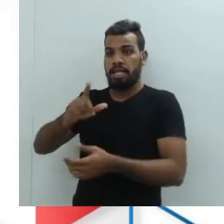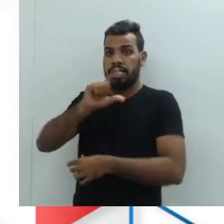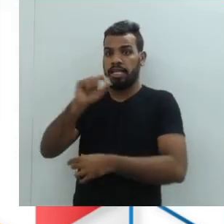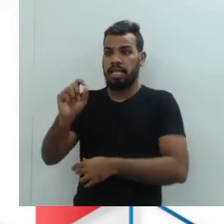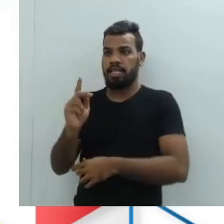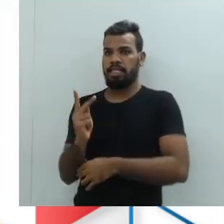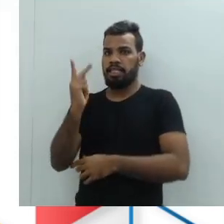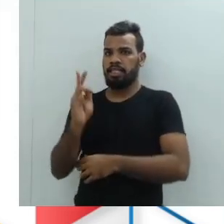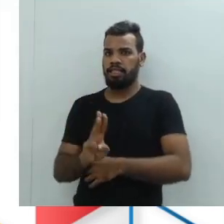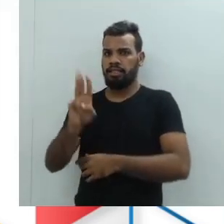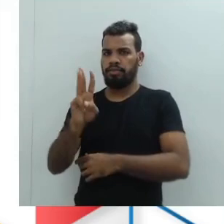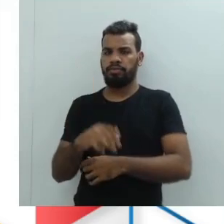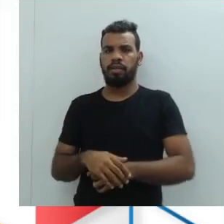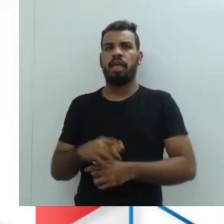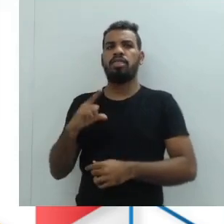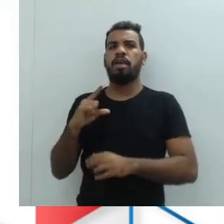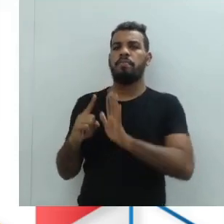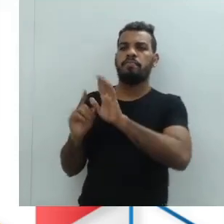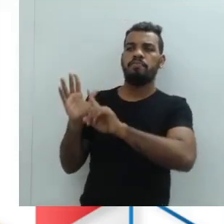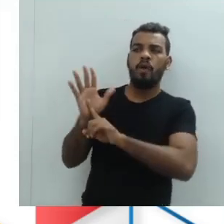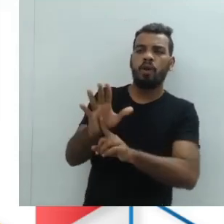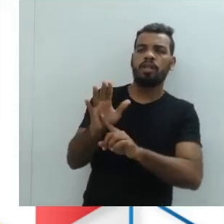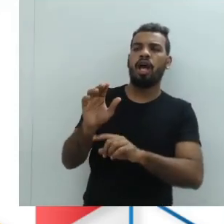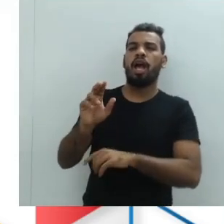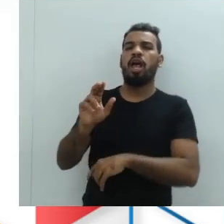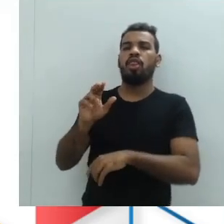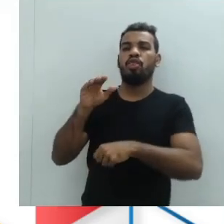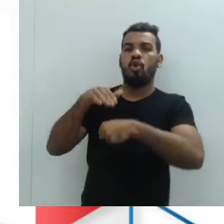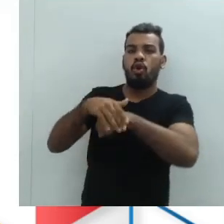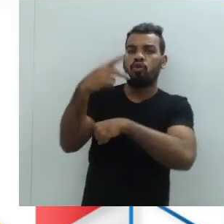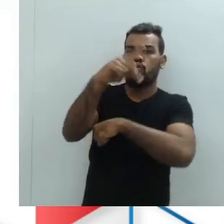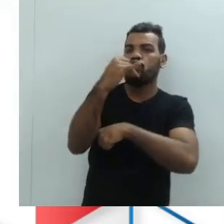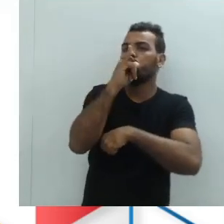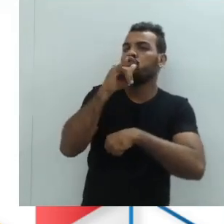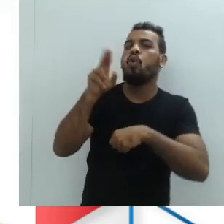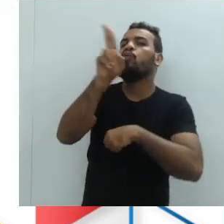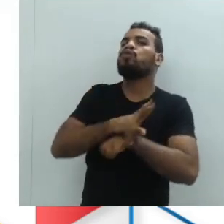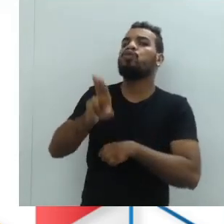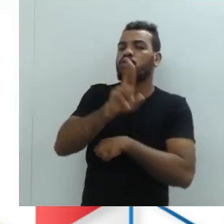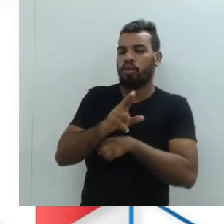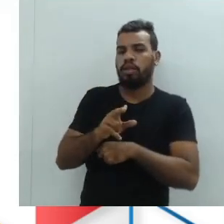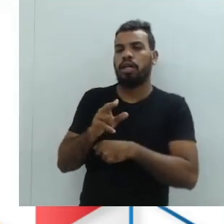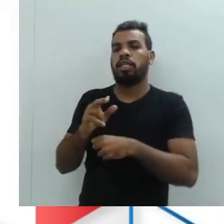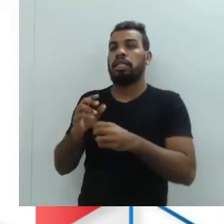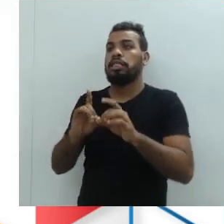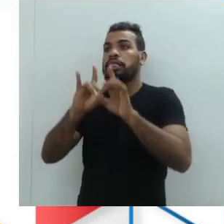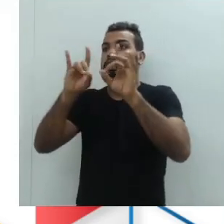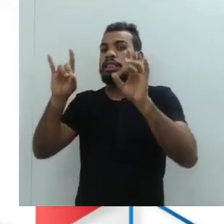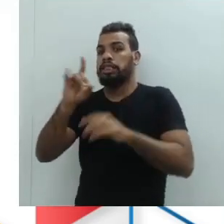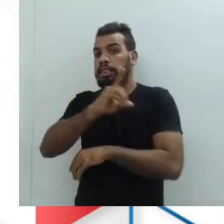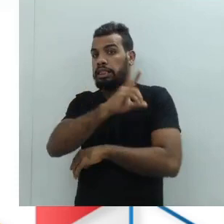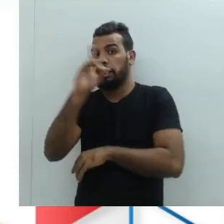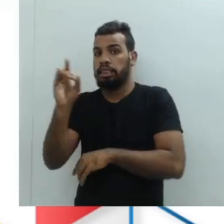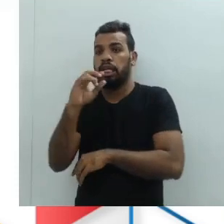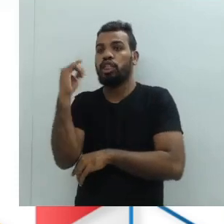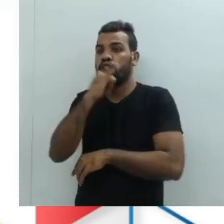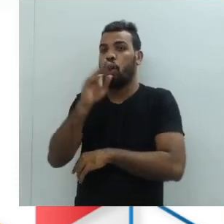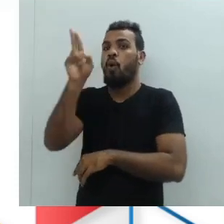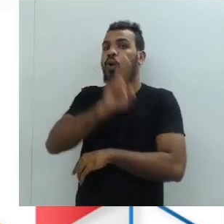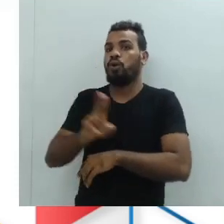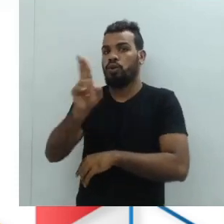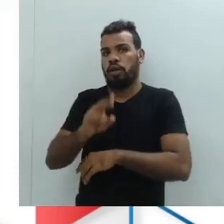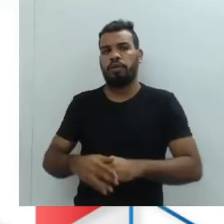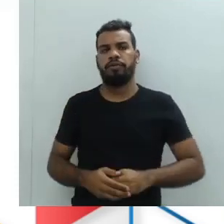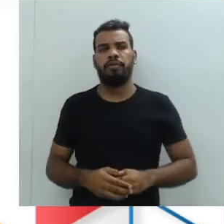dia, consumo à noite e aí a observação. Aí, ó, o gráfico da evolução, ó, ele tá formando aí uma